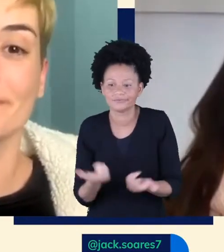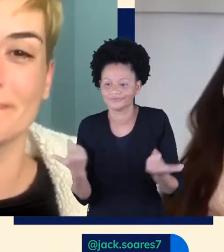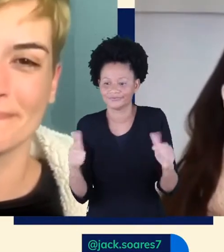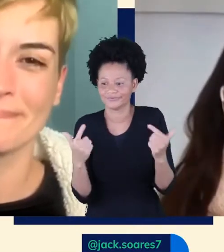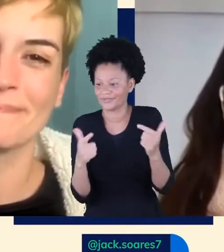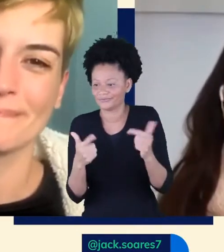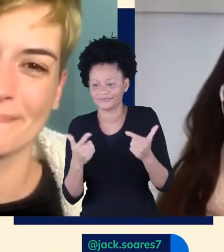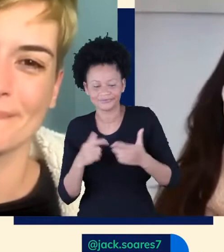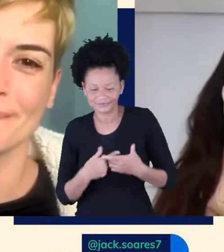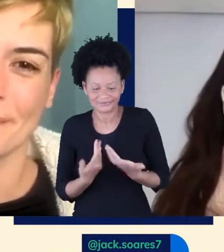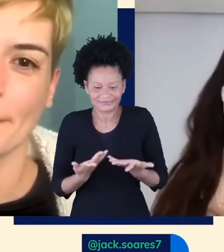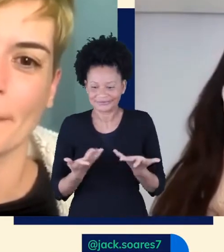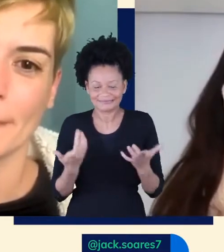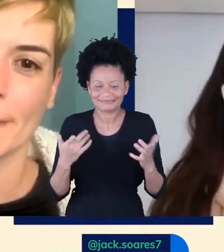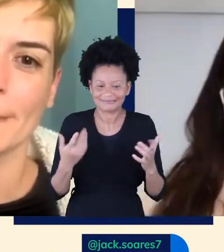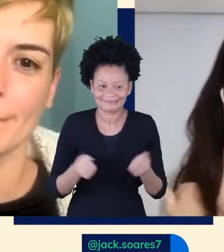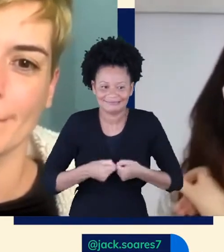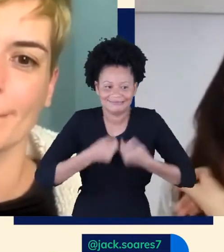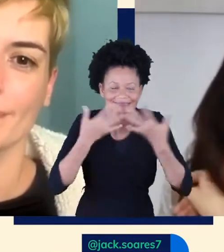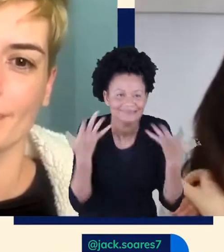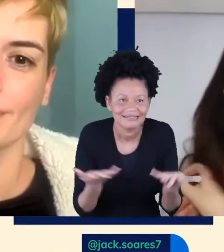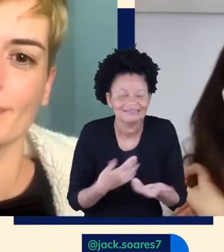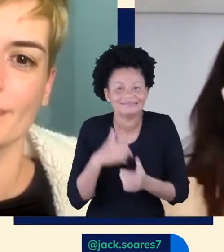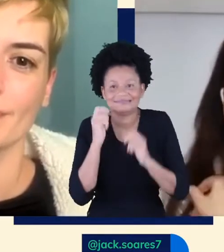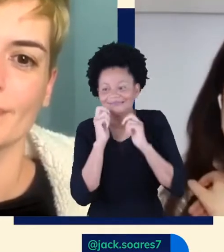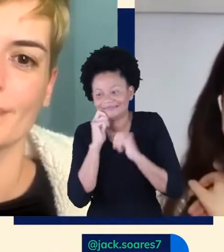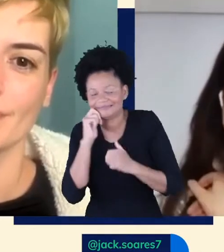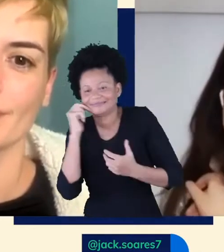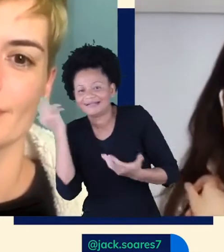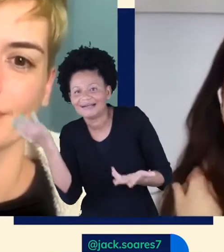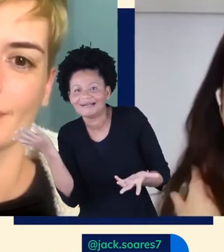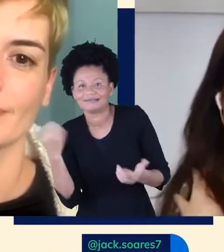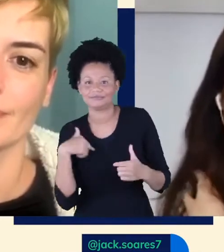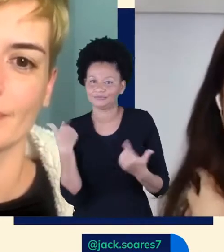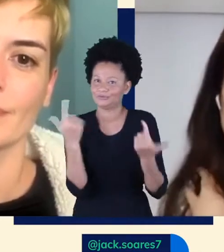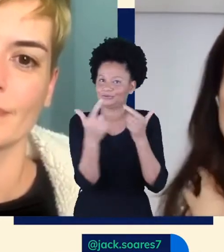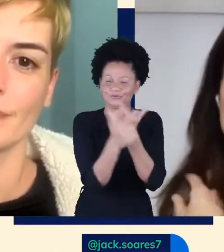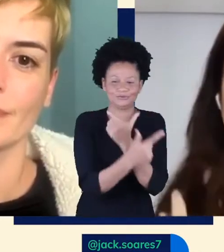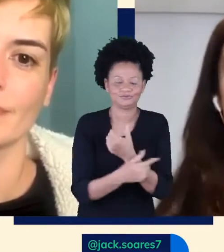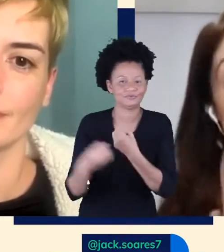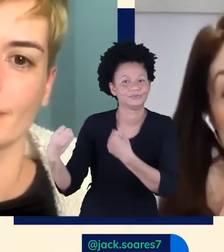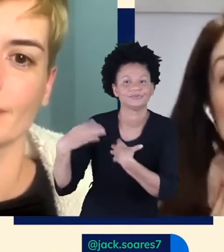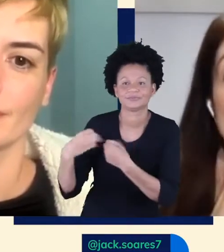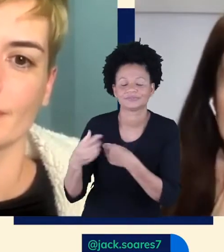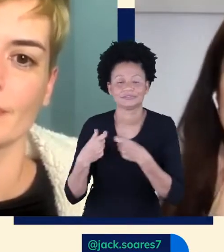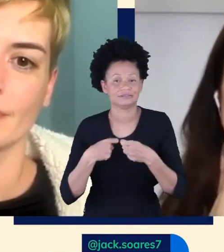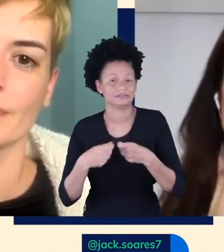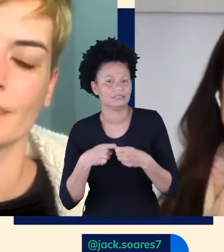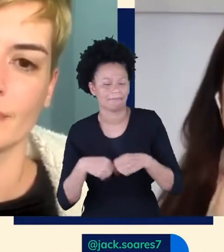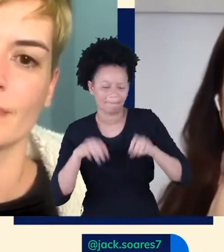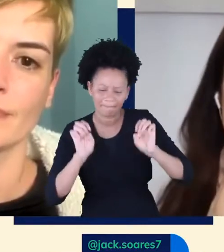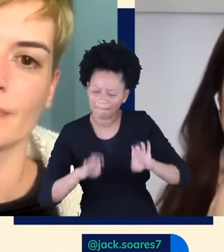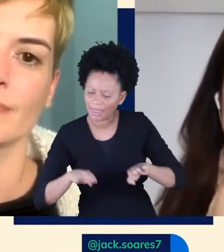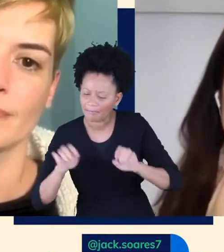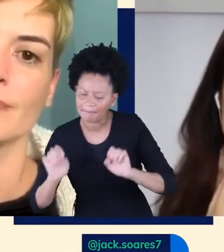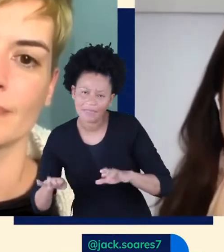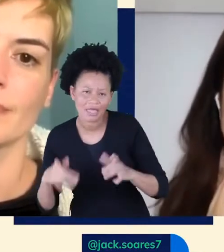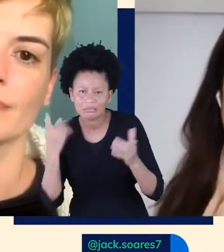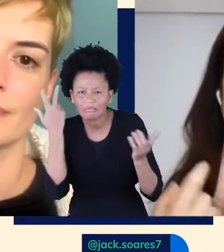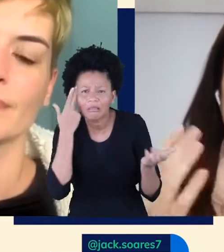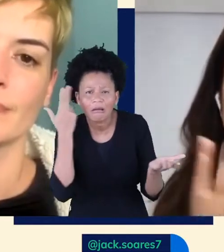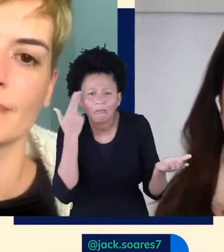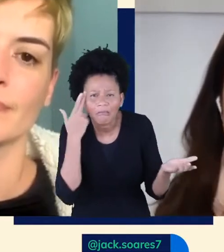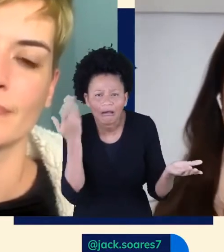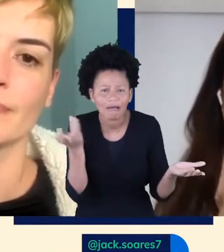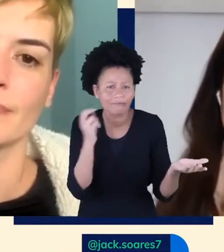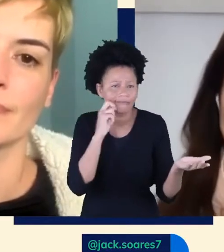vergonha de falar sobre sexualidade. A gente cresceu assim, nós não tivemos educação sexual. E tá tudo bem a gente ter vergonha, né?